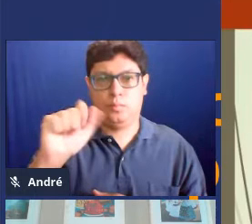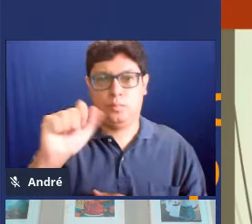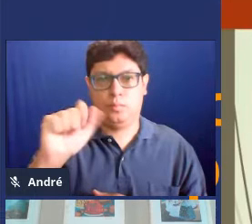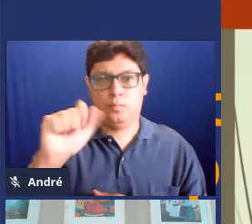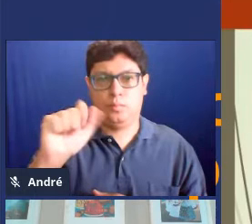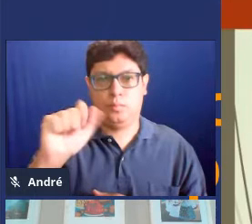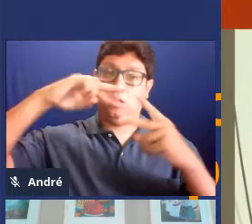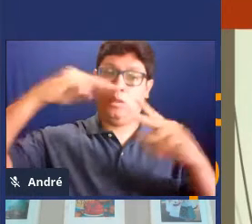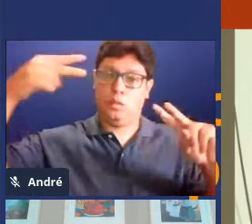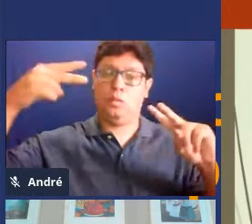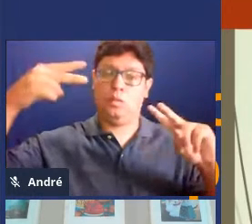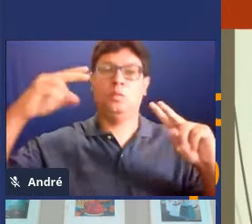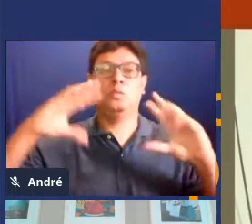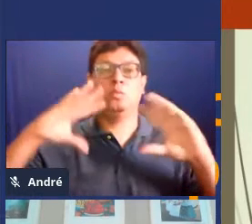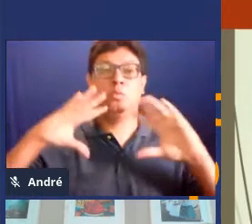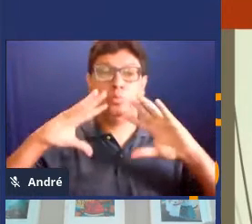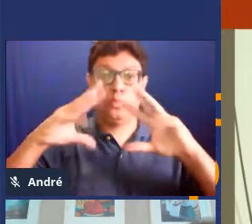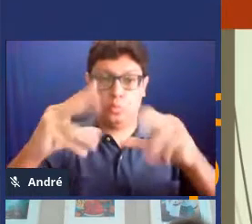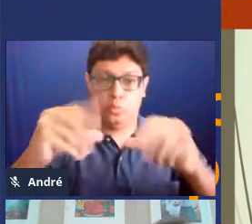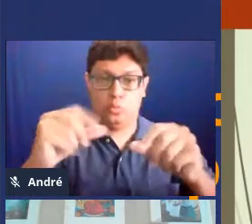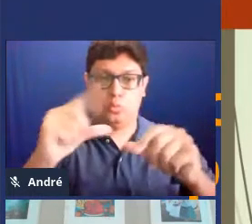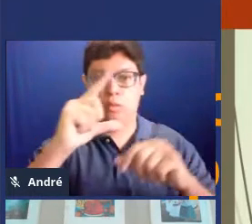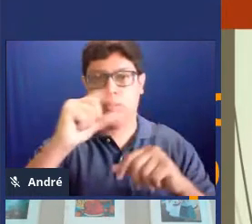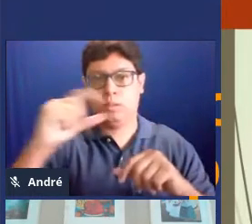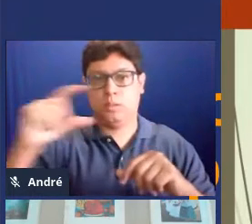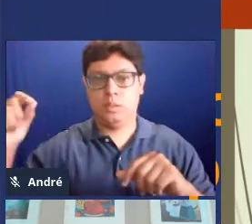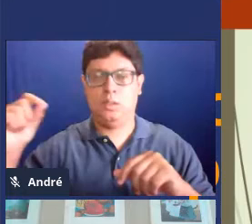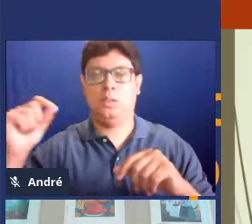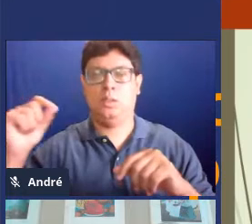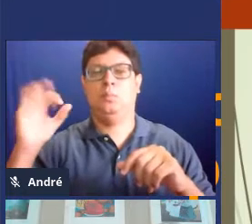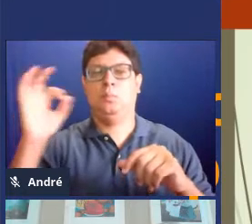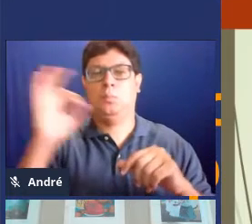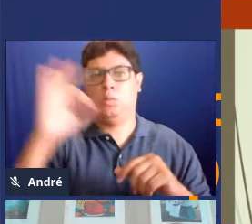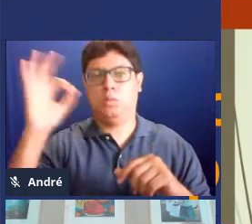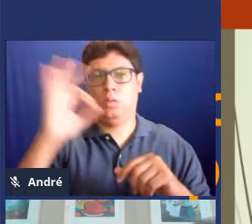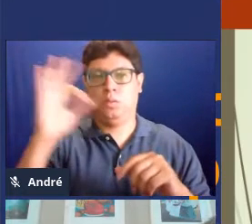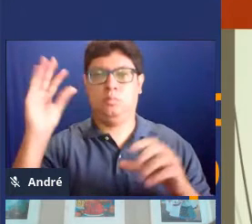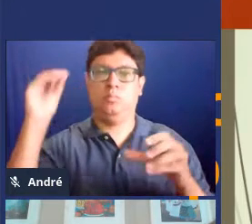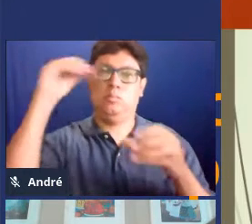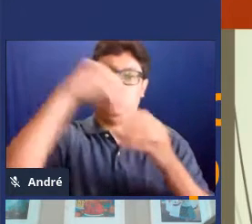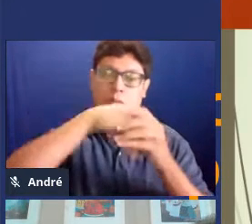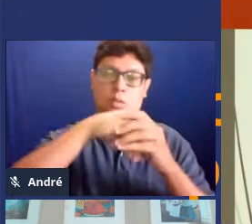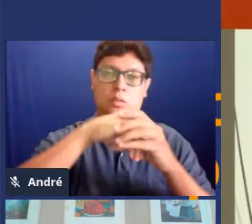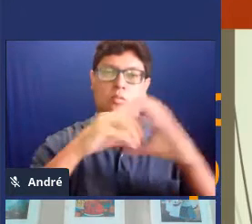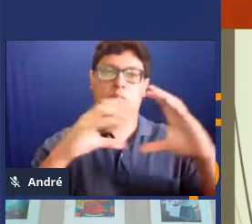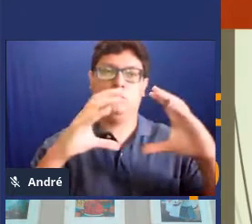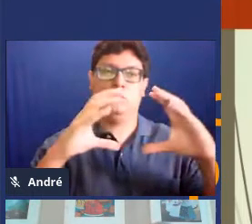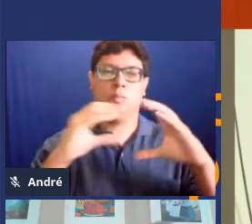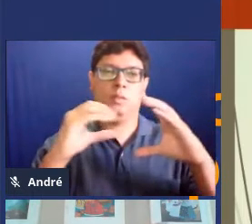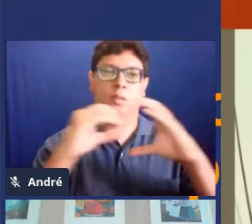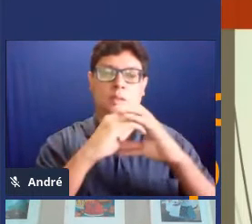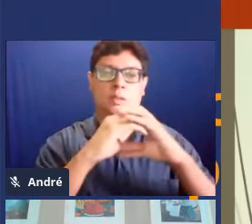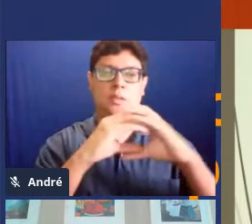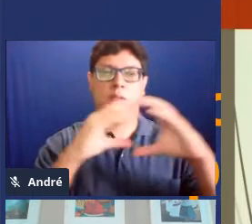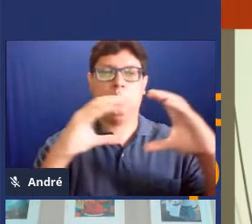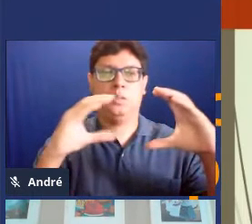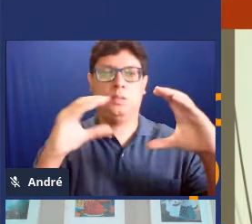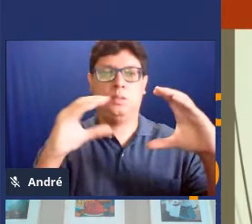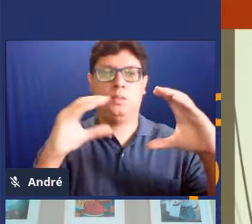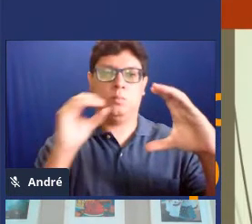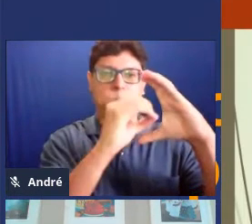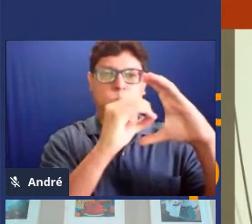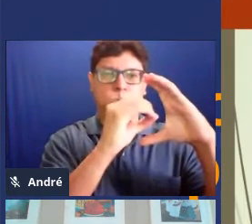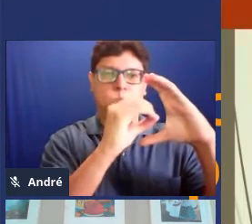que o DNA entra em ação, você vai estar, o que vai estar acontecendo ali é o genoma funcional. É a parte